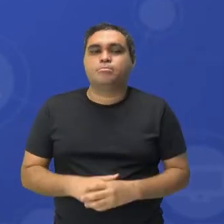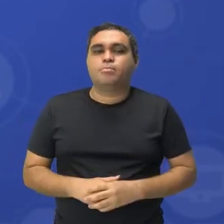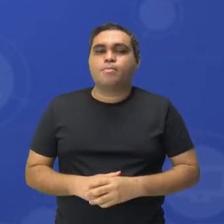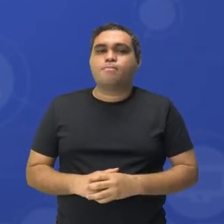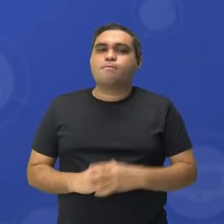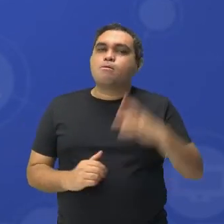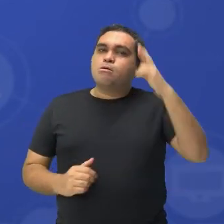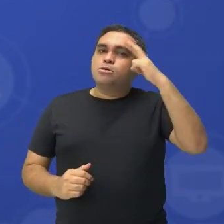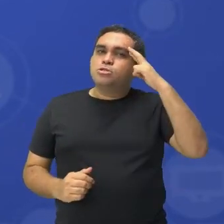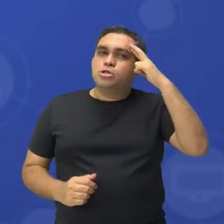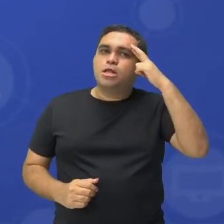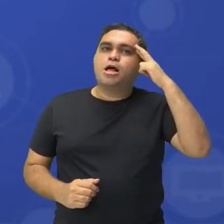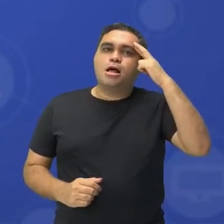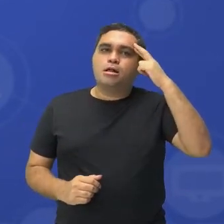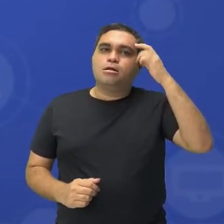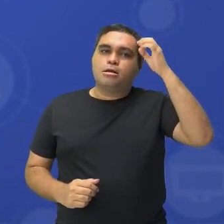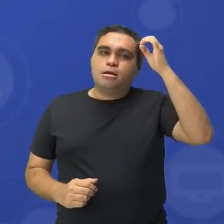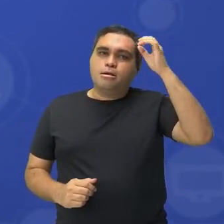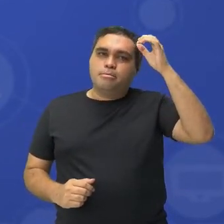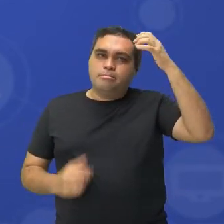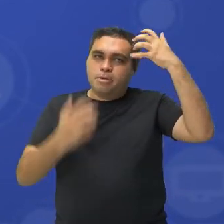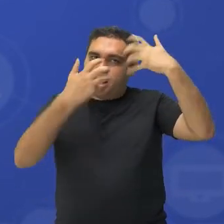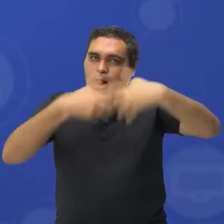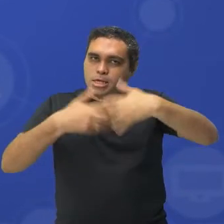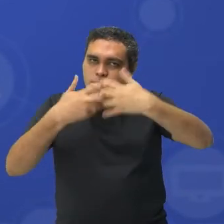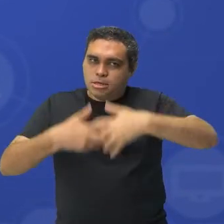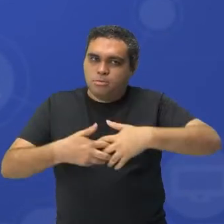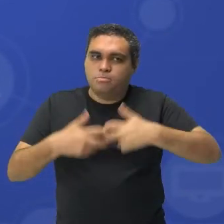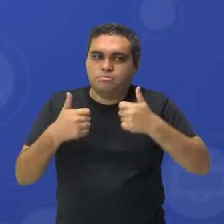a razão, né? Continuando.